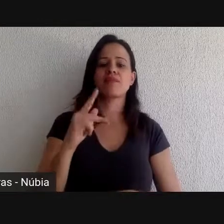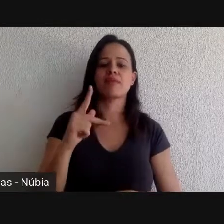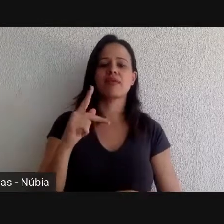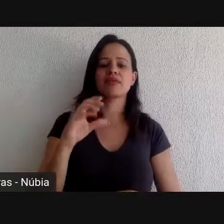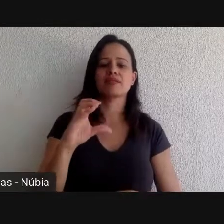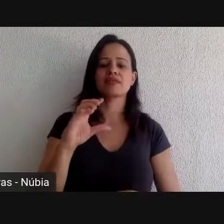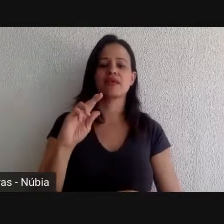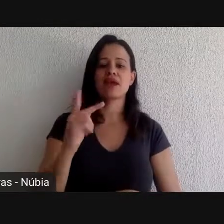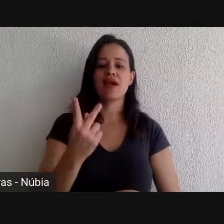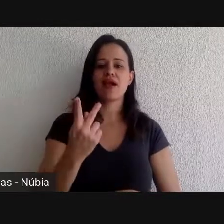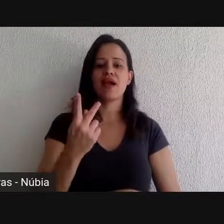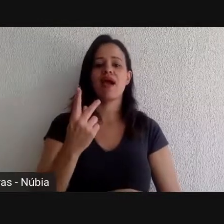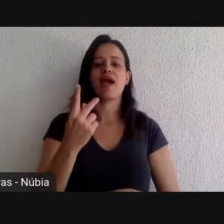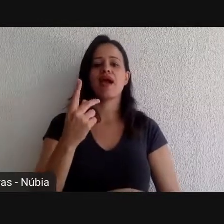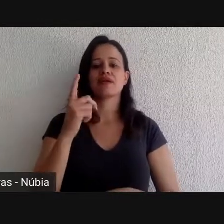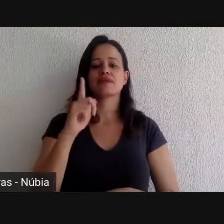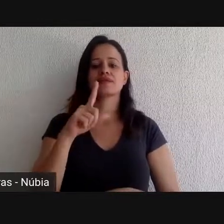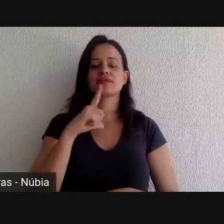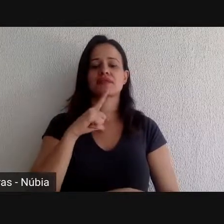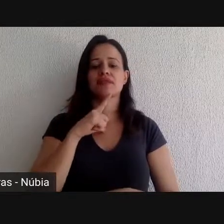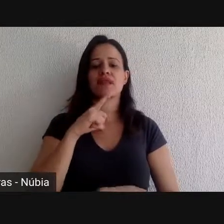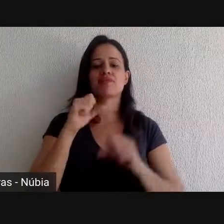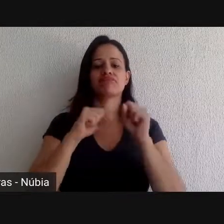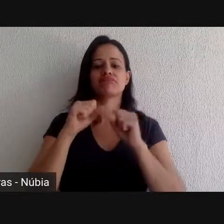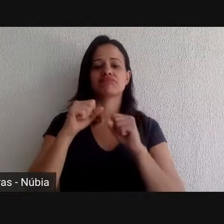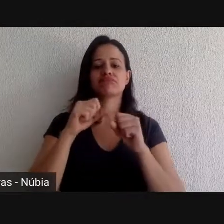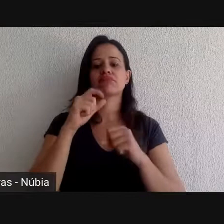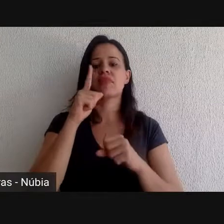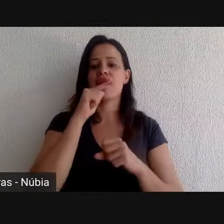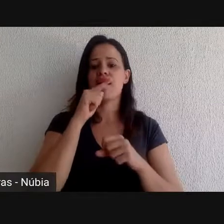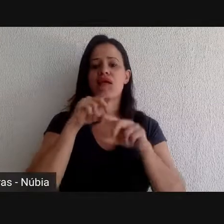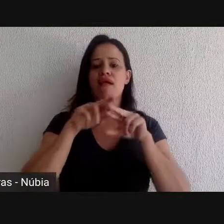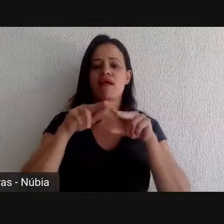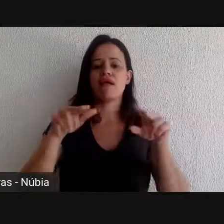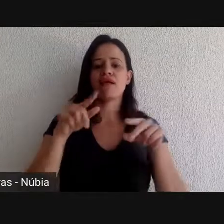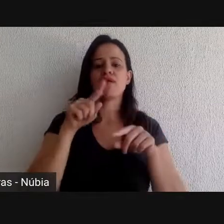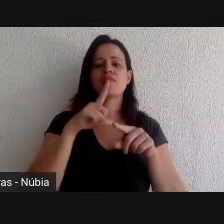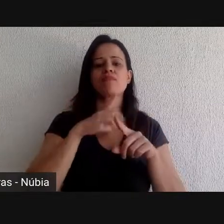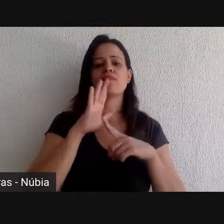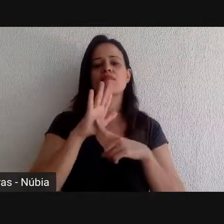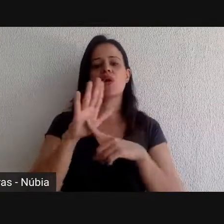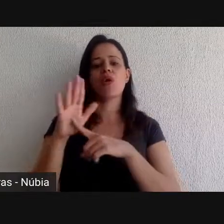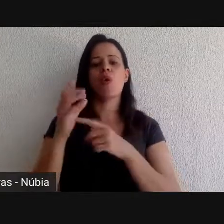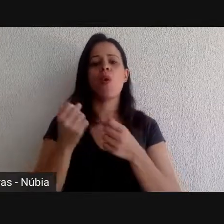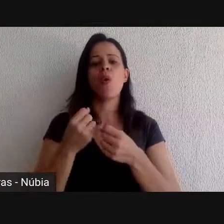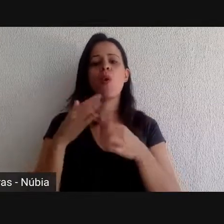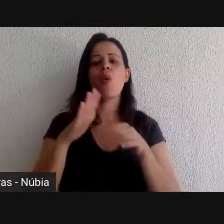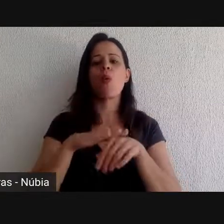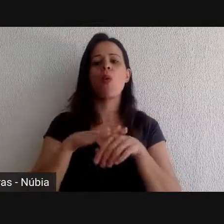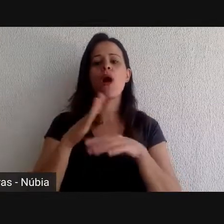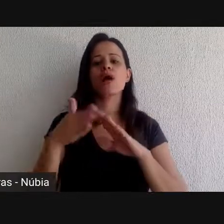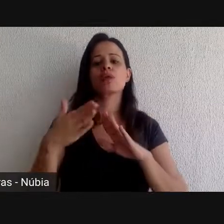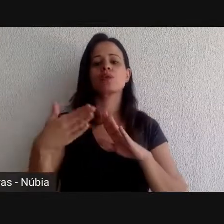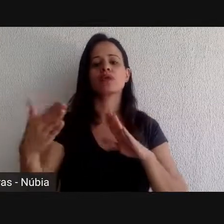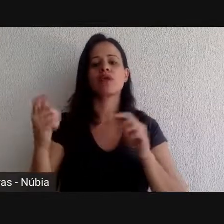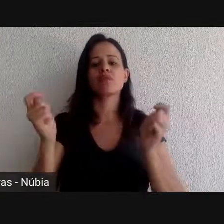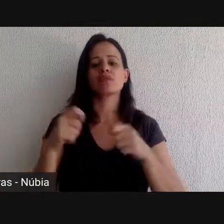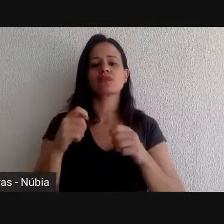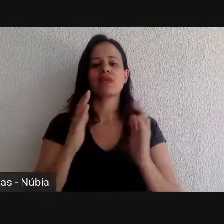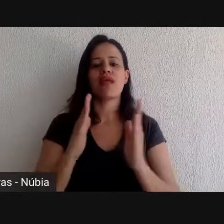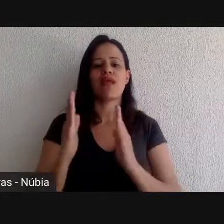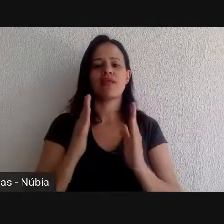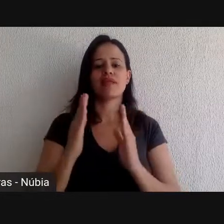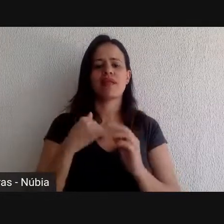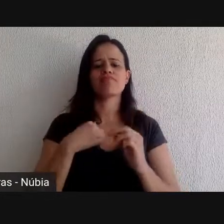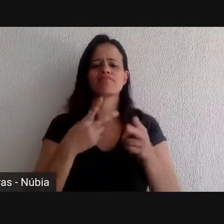centrais hidrelétricas. Estudando essas tipologias, fui mensurando quanto tempo era consumido em cada etapa. Além de